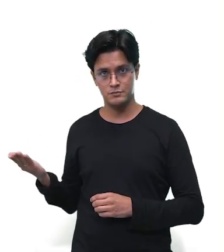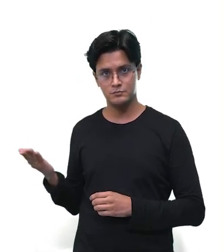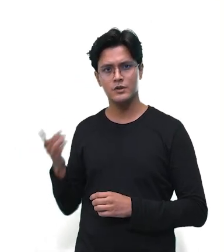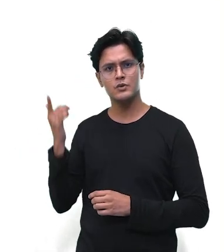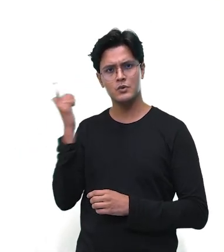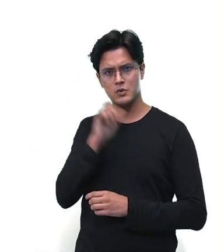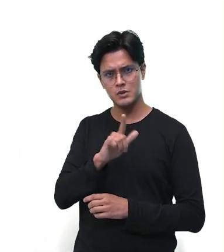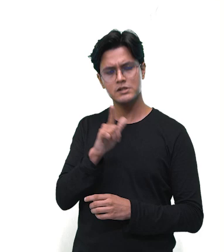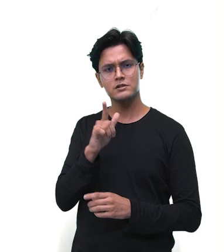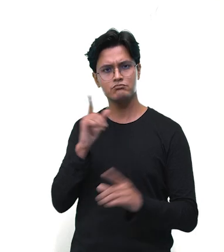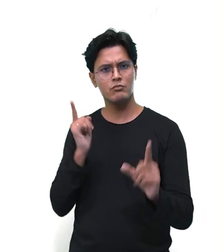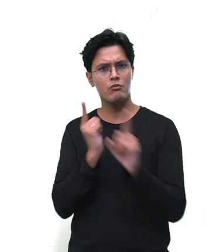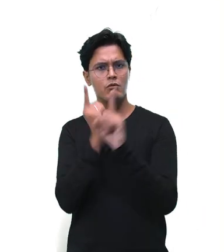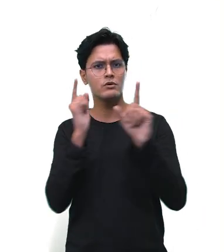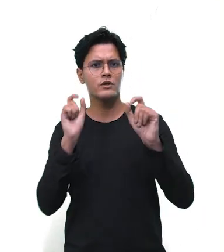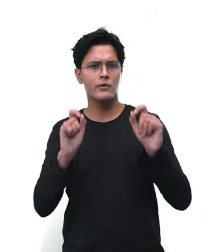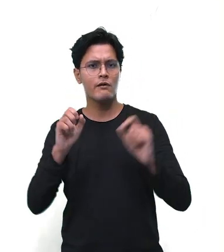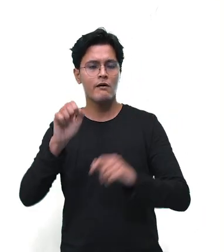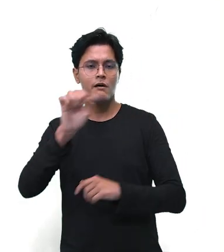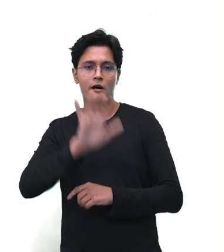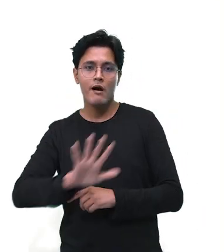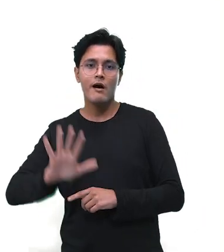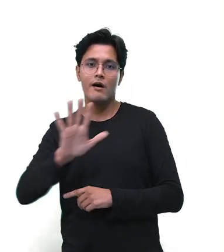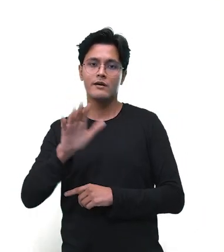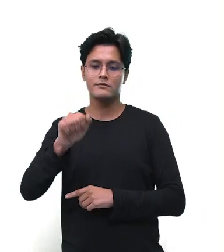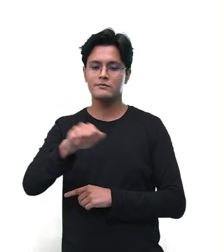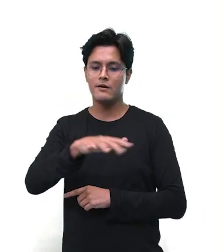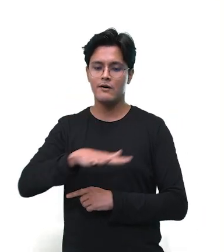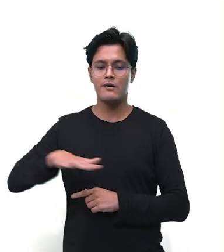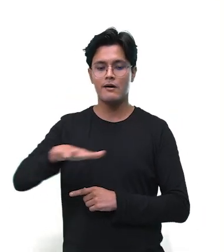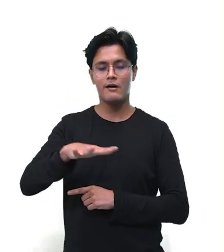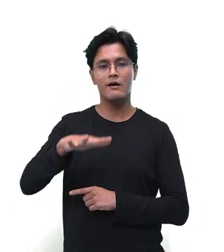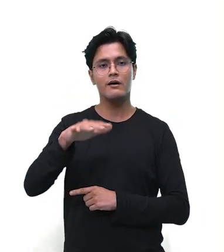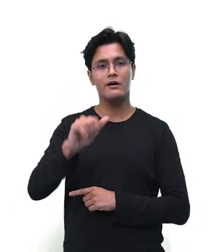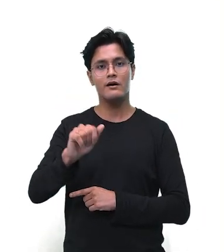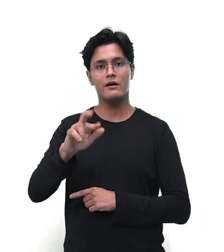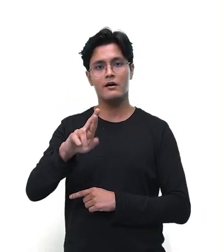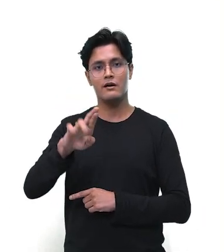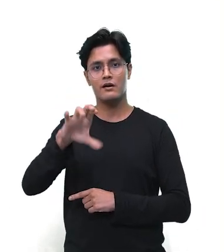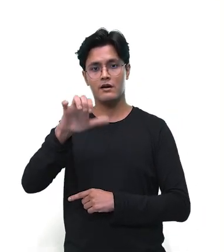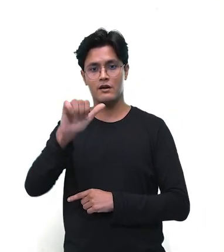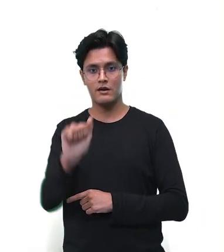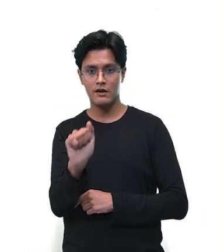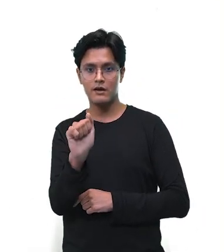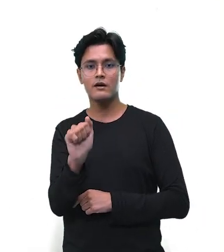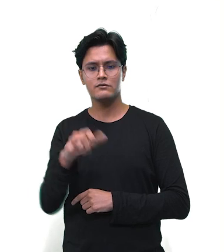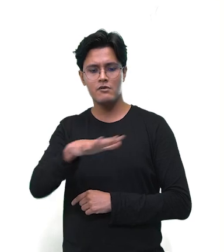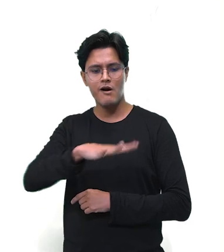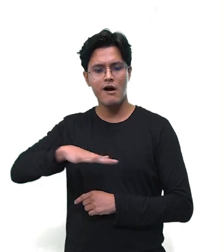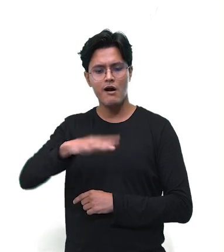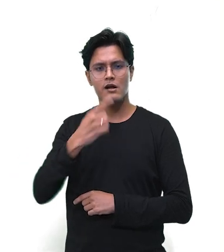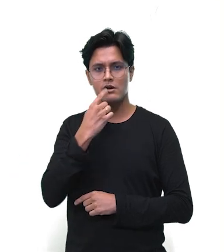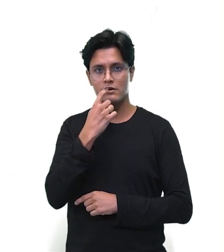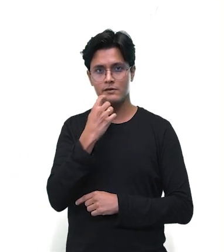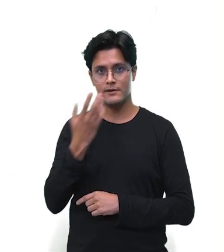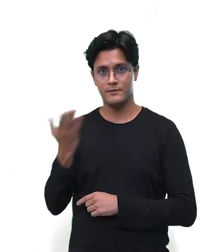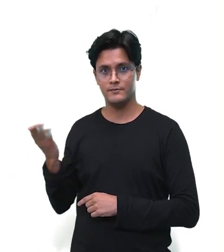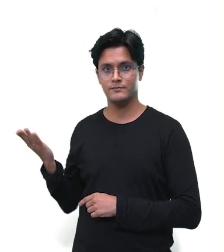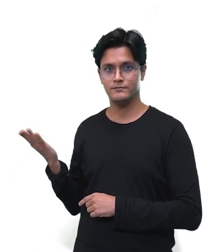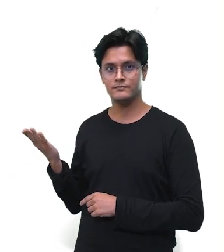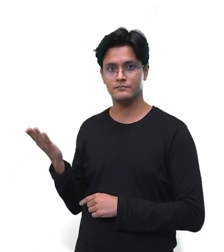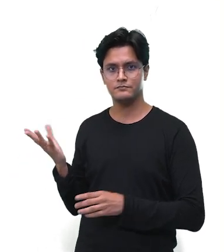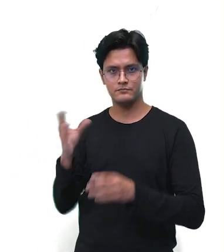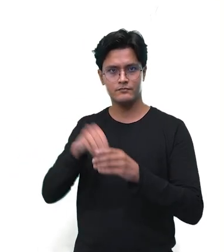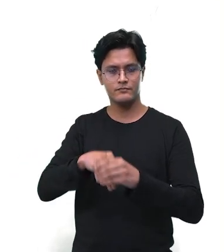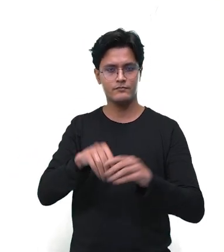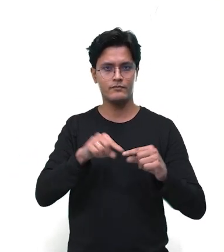consegui determinar a área, ou seja, toda essa região aqui do meu quadrado,